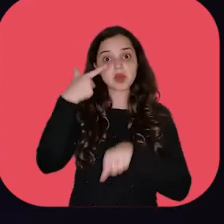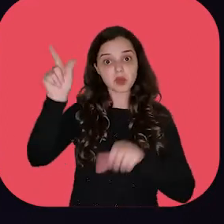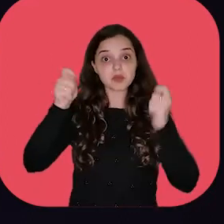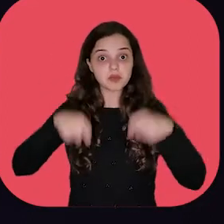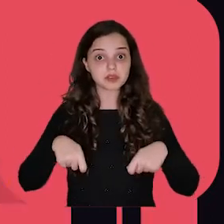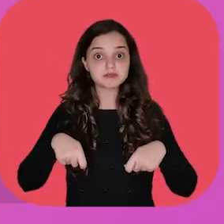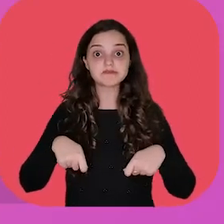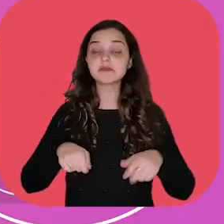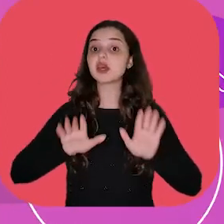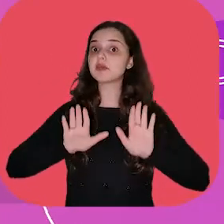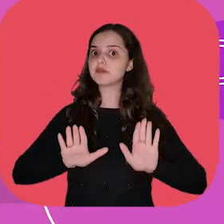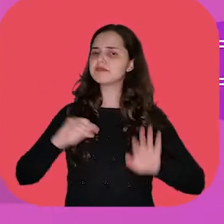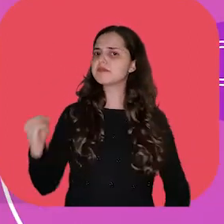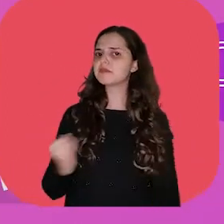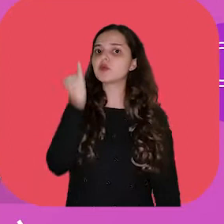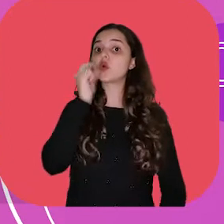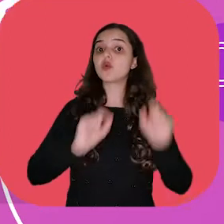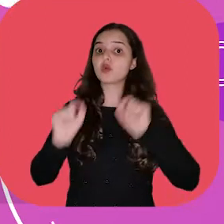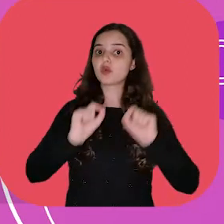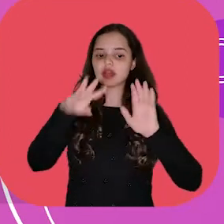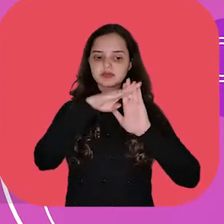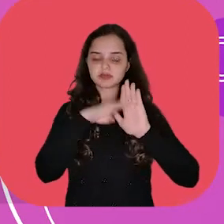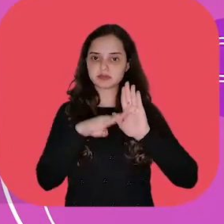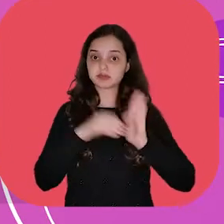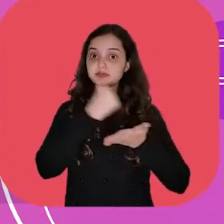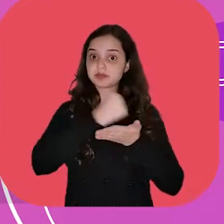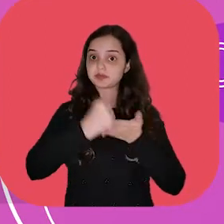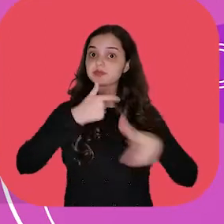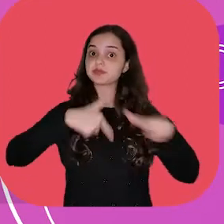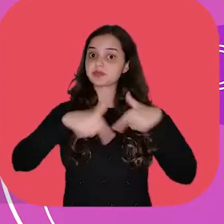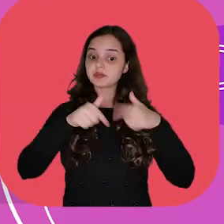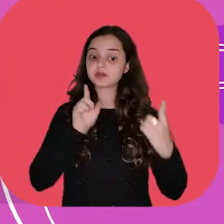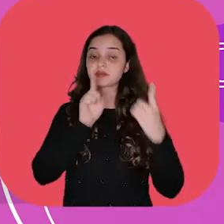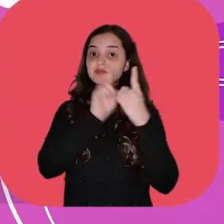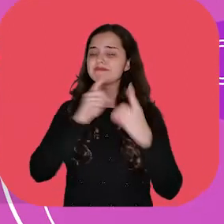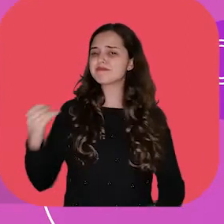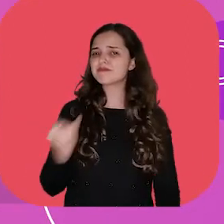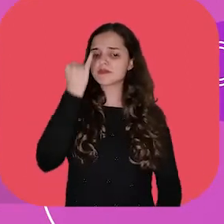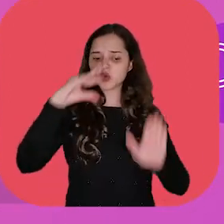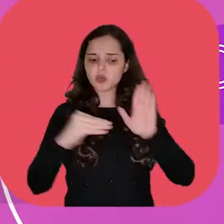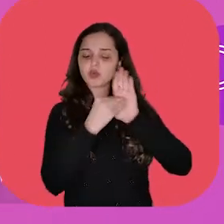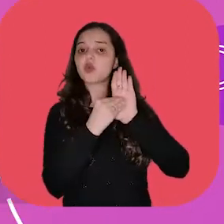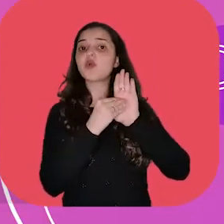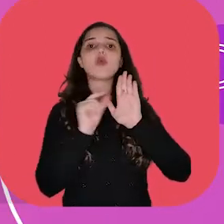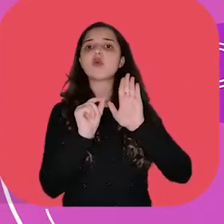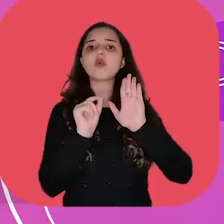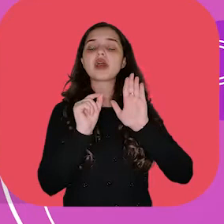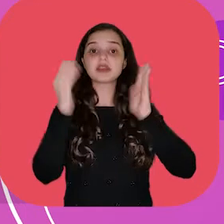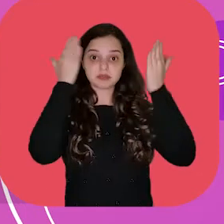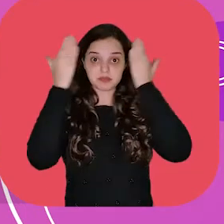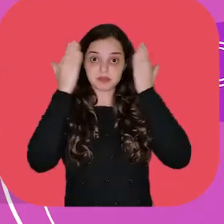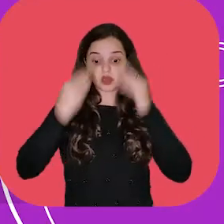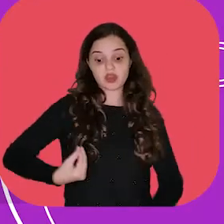exterior? Para isso, é importante constar, no contrato de prestação de serviços, uma cláusula que estabeleça